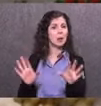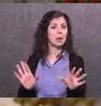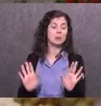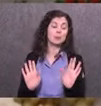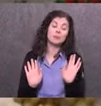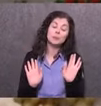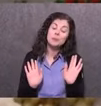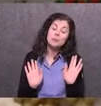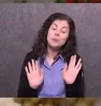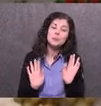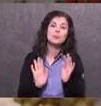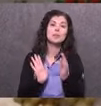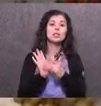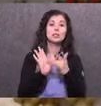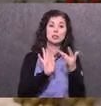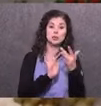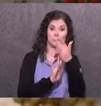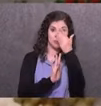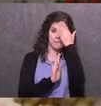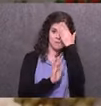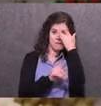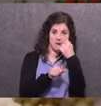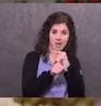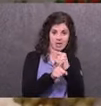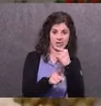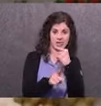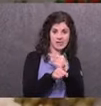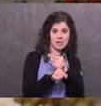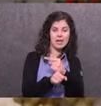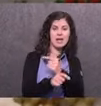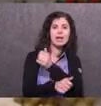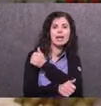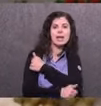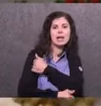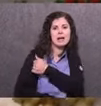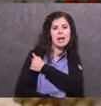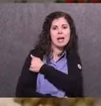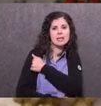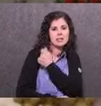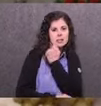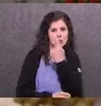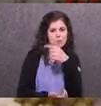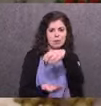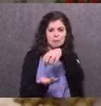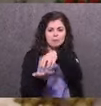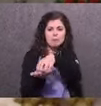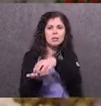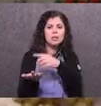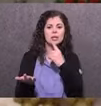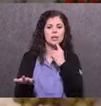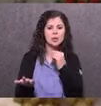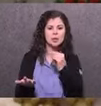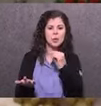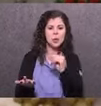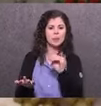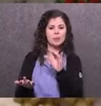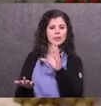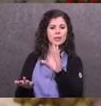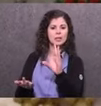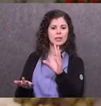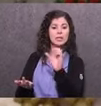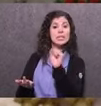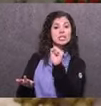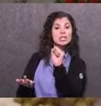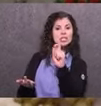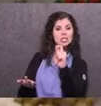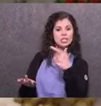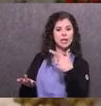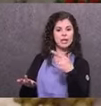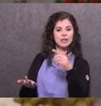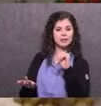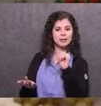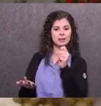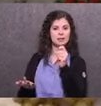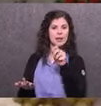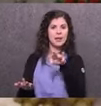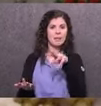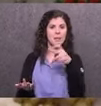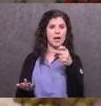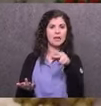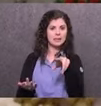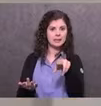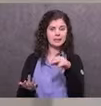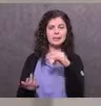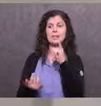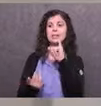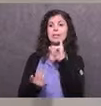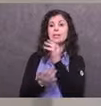Então Jesus chegou com eles a uma propriedade chamada Getsemane e disse aos discípulos: